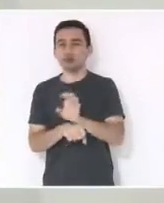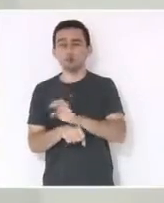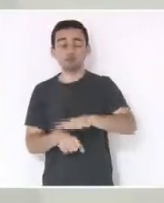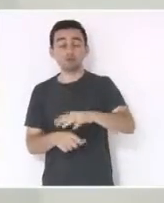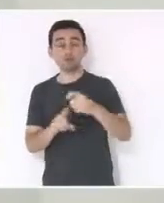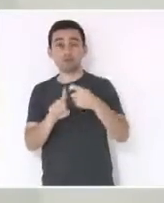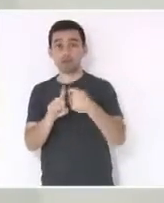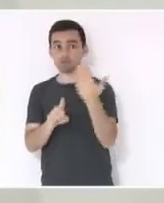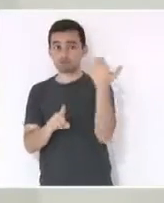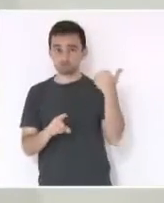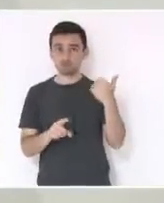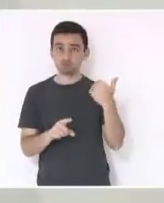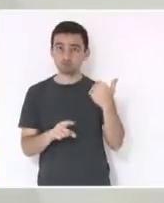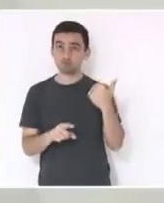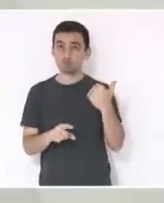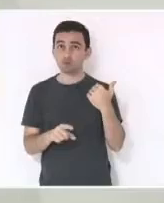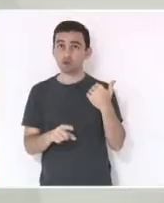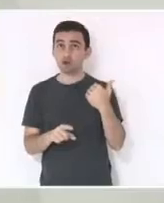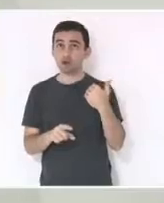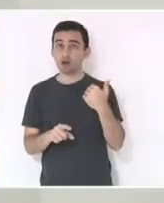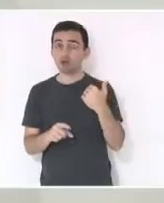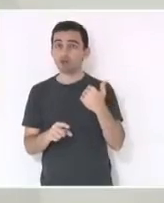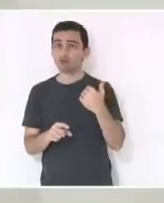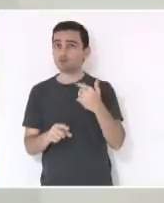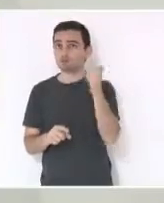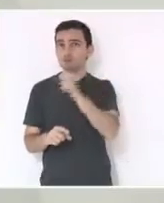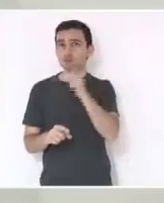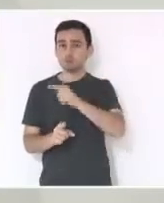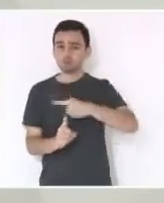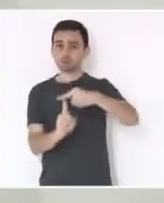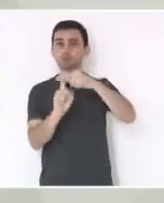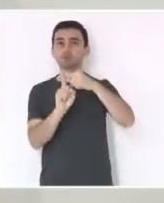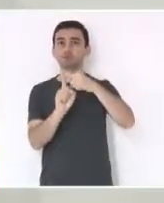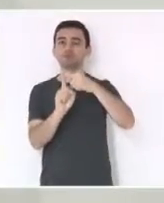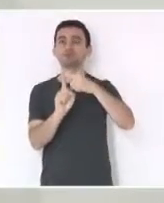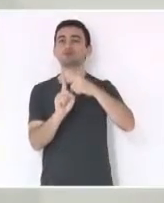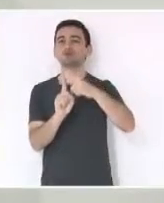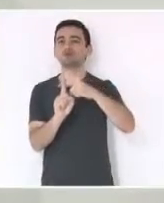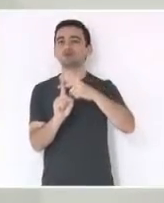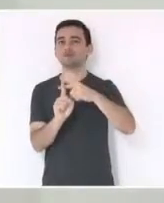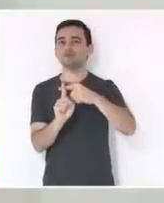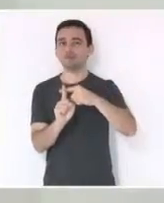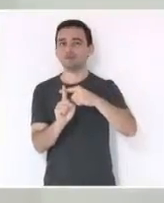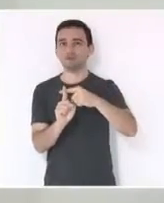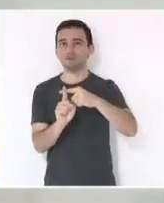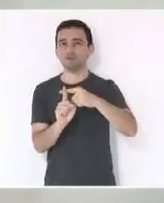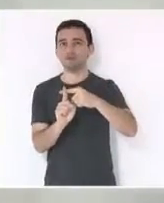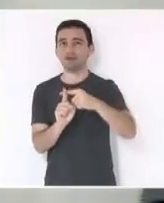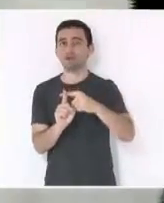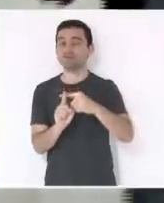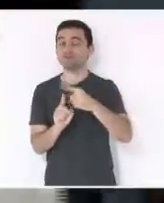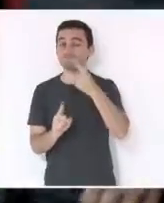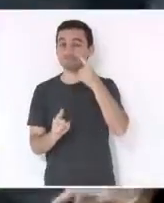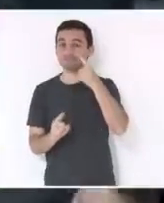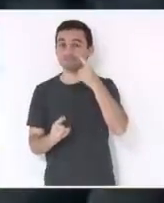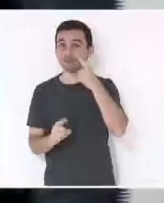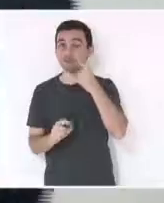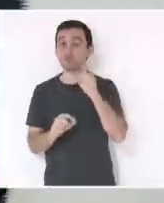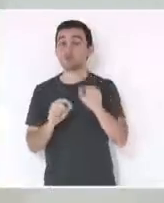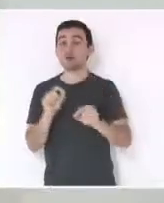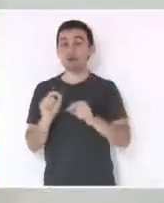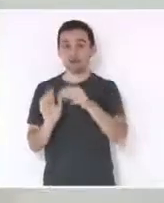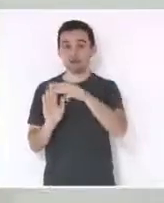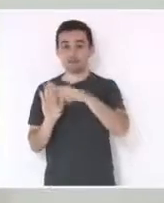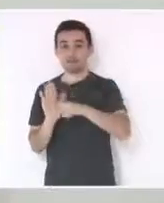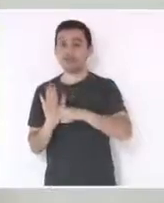foi um dos meses que a receita foi positivo portanto aí reside a fragilidade da medida provisória que